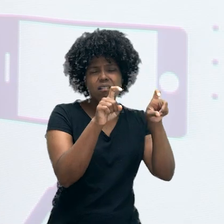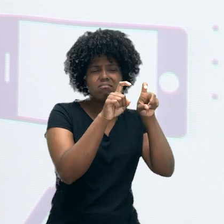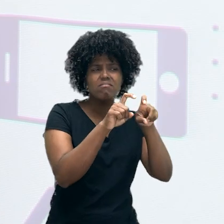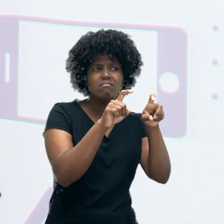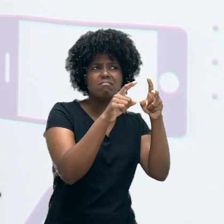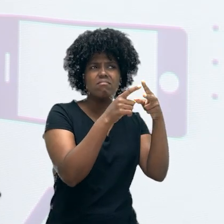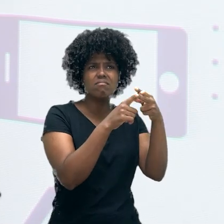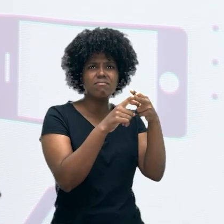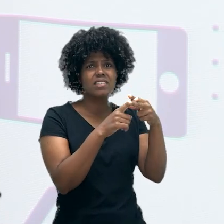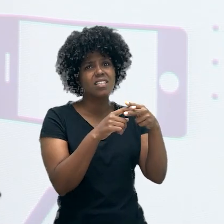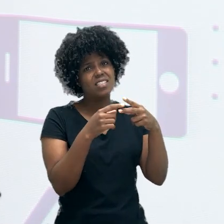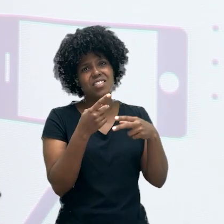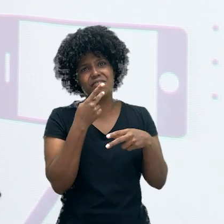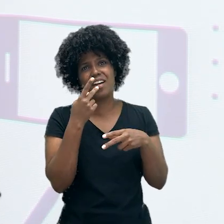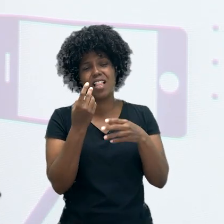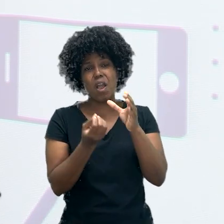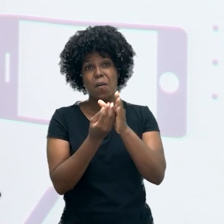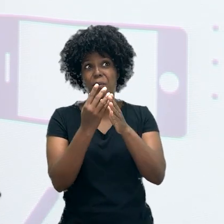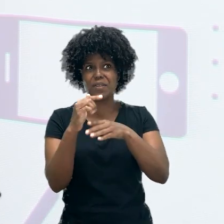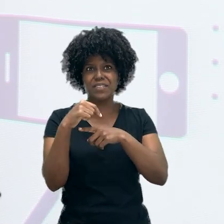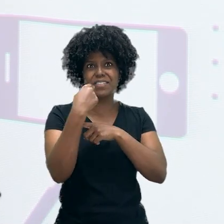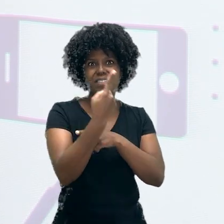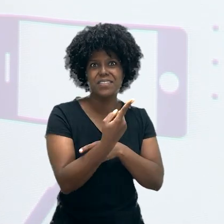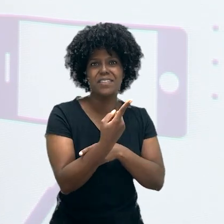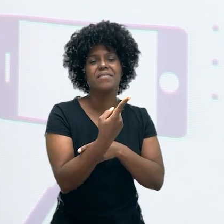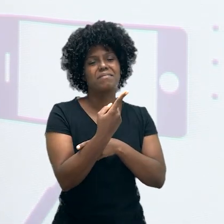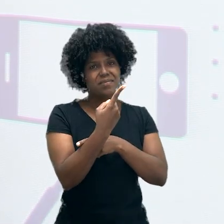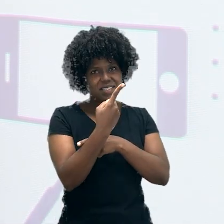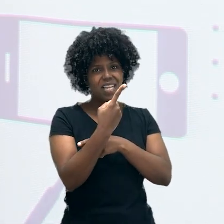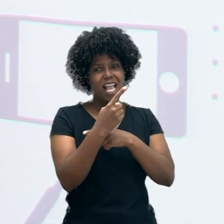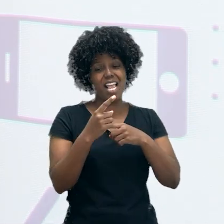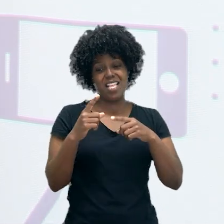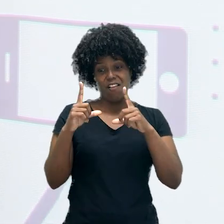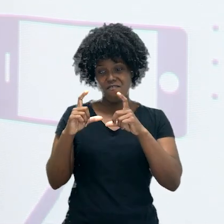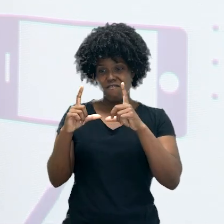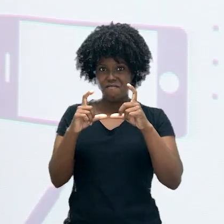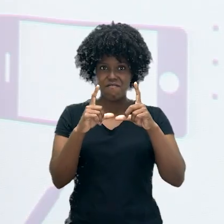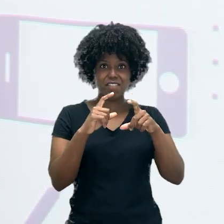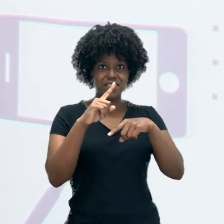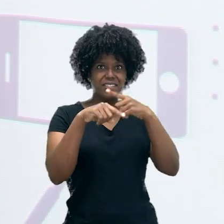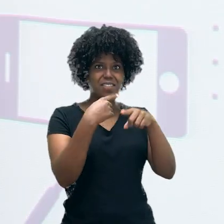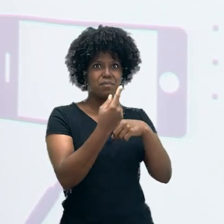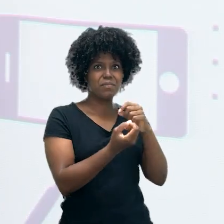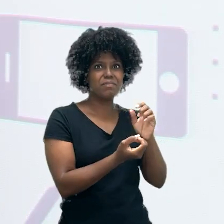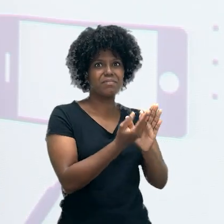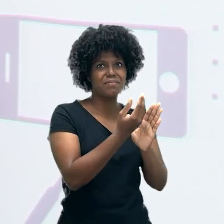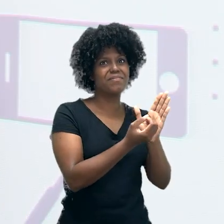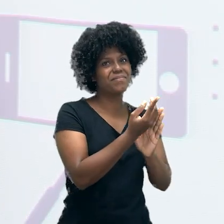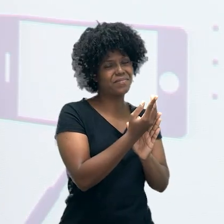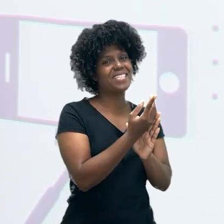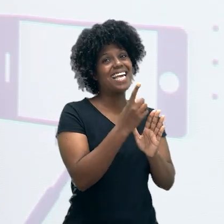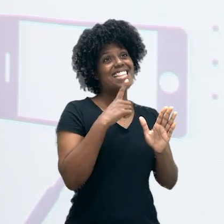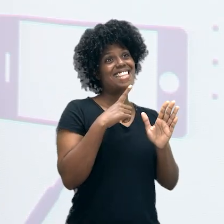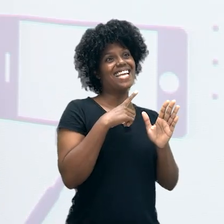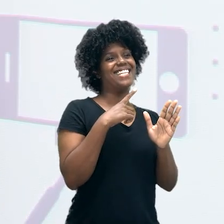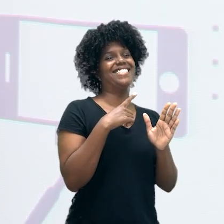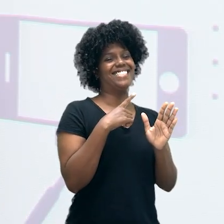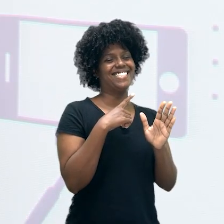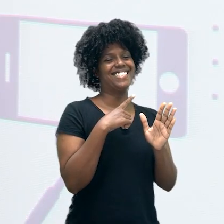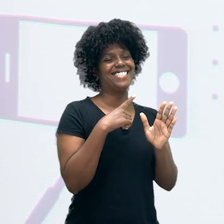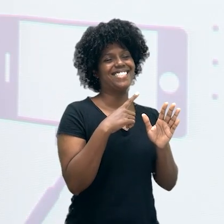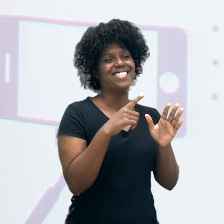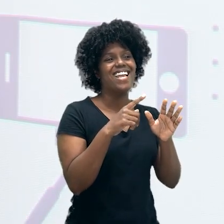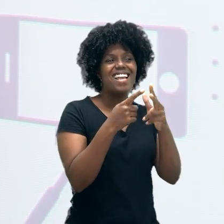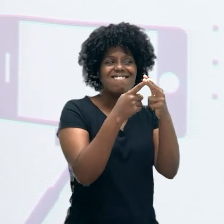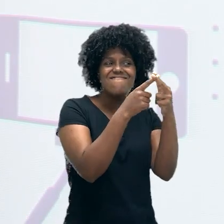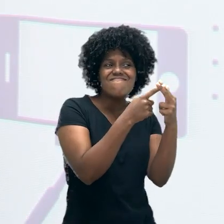edição, que a gente também chama de pós-produção também, né? Que depois da produção das fotos a gente faz essa pós-produção, que é essa edição, esses